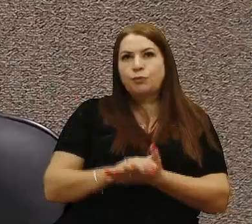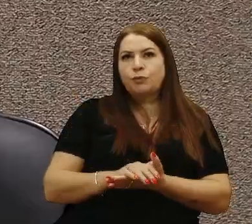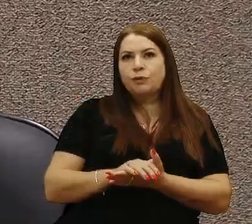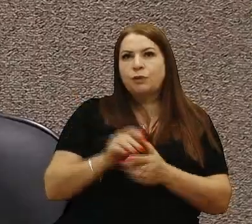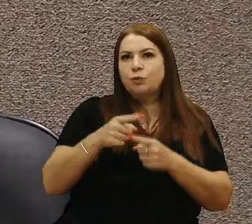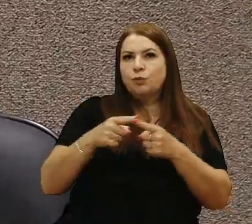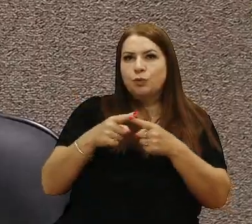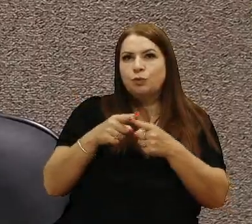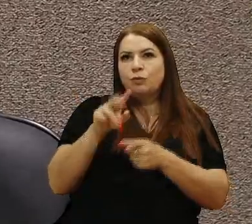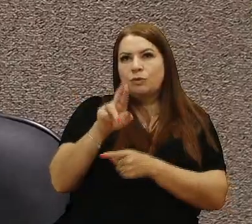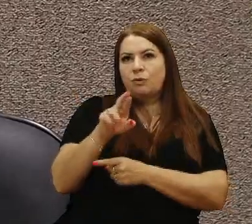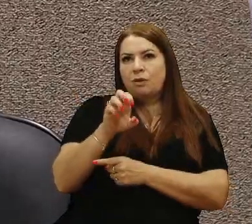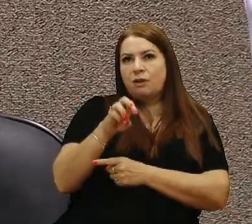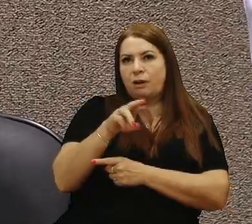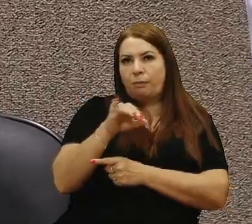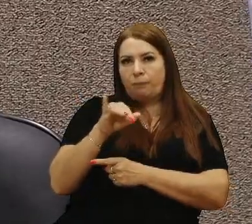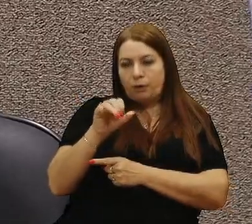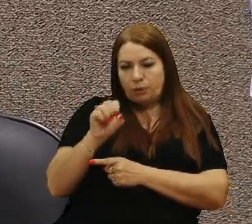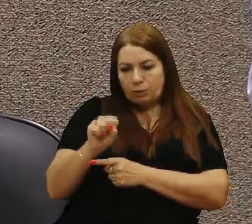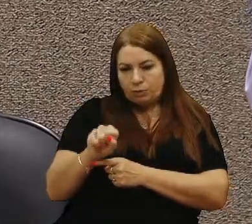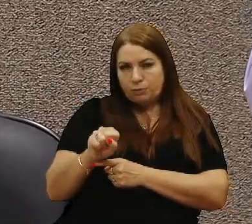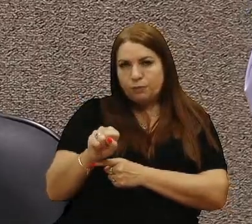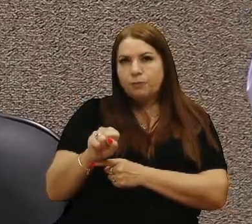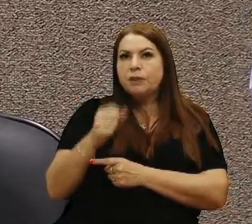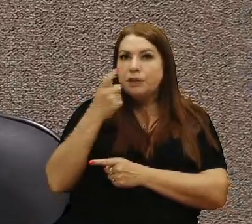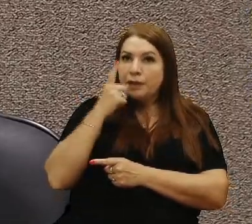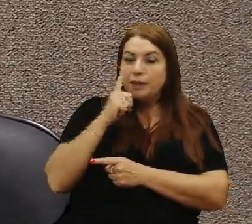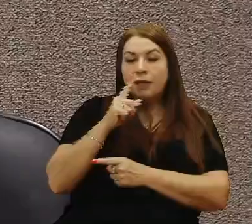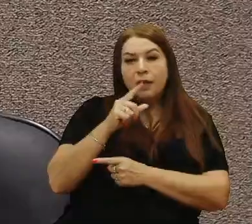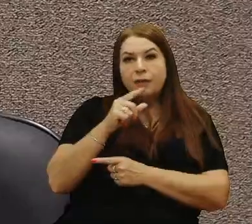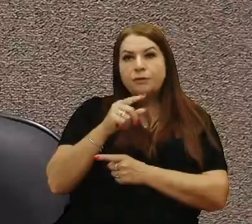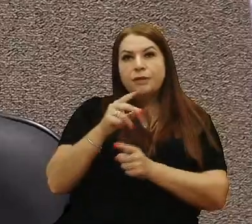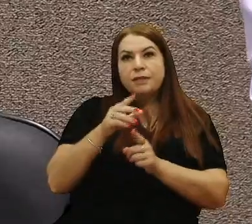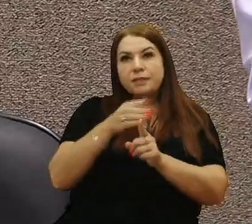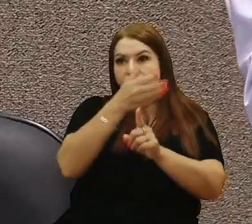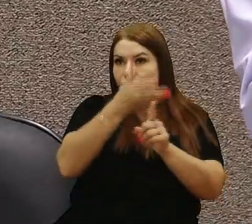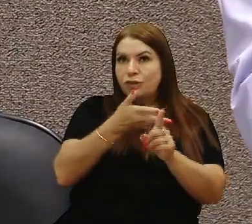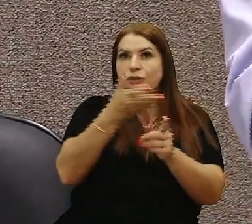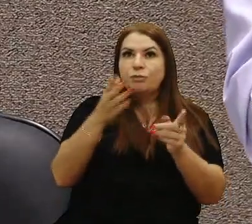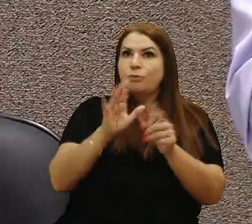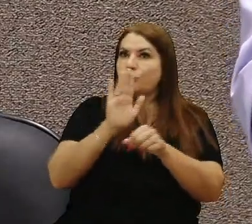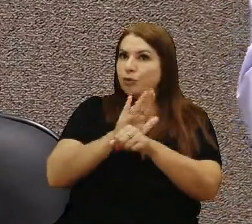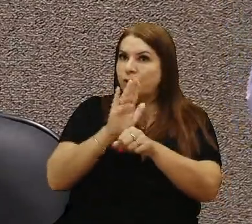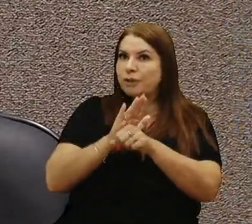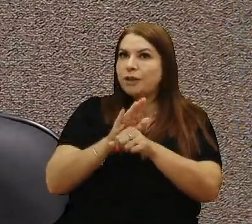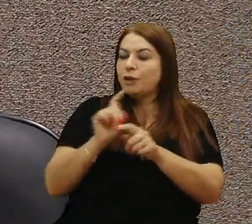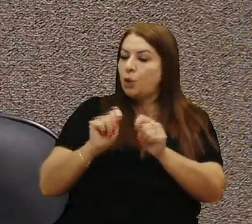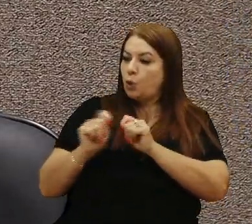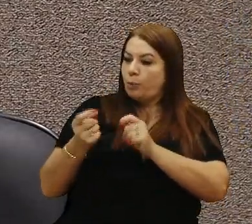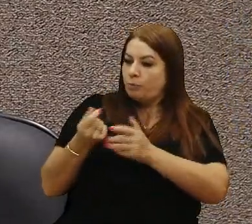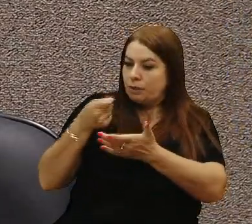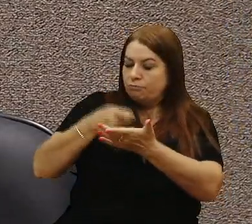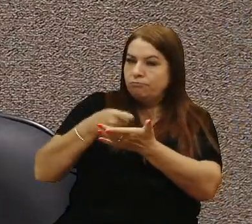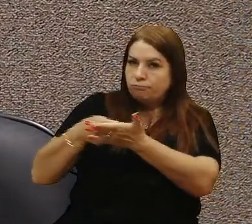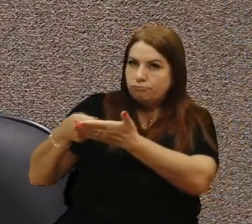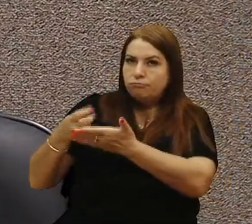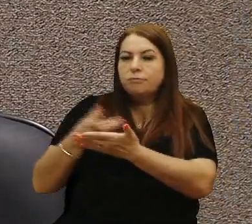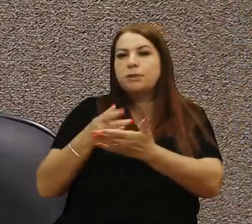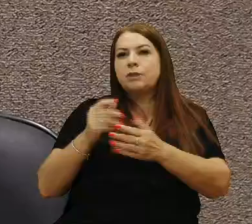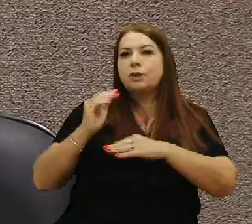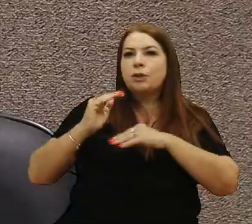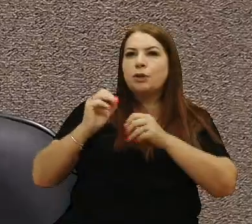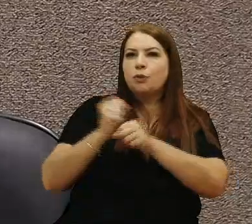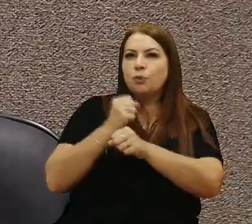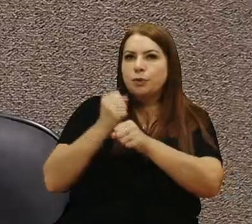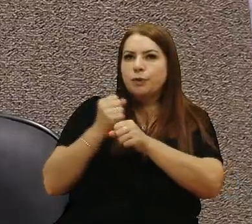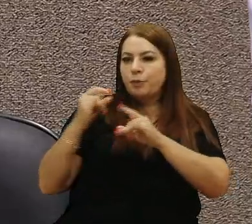sócios remidos, né? Ganharam esse título de sócio remido por terem ajudado economicamente na construção